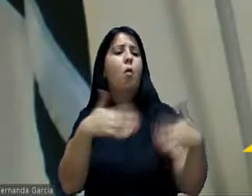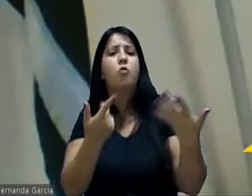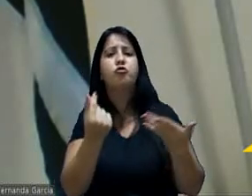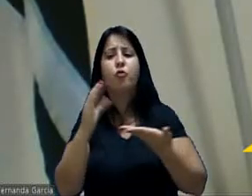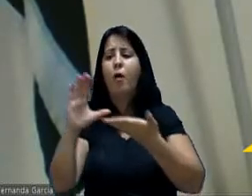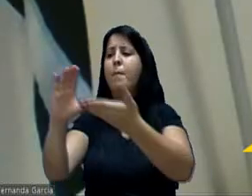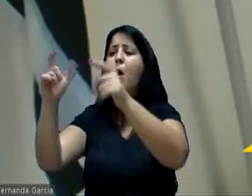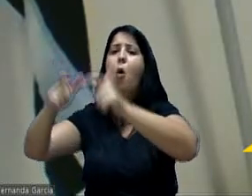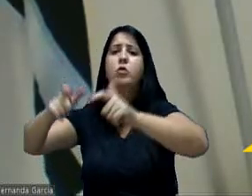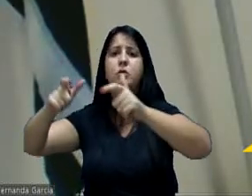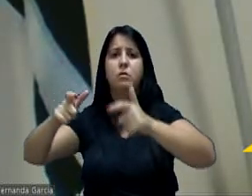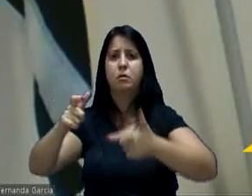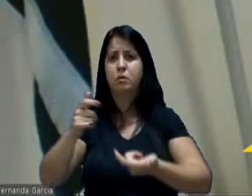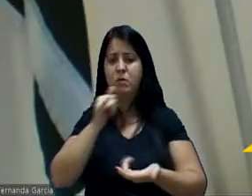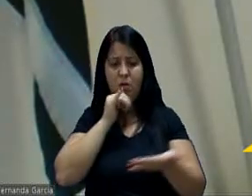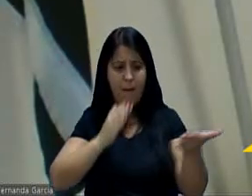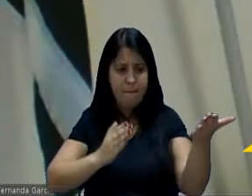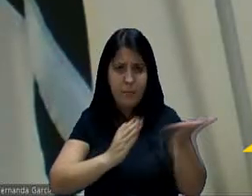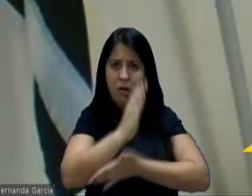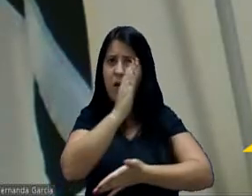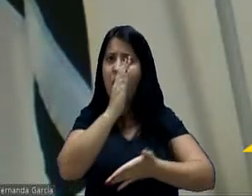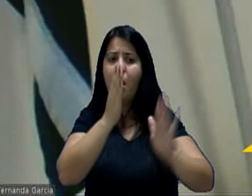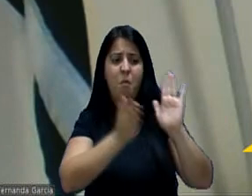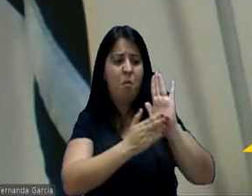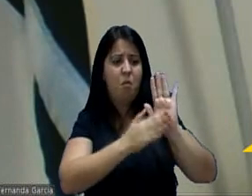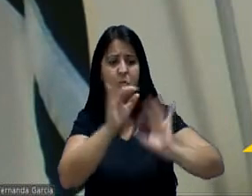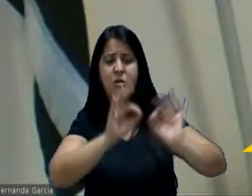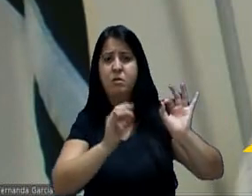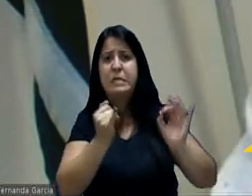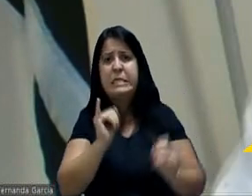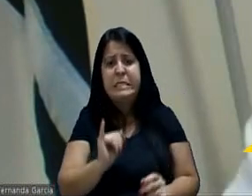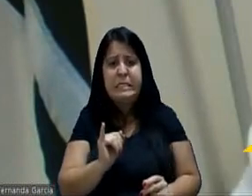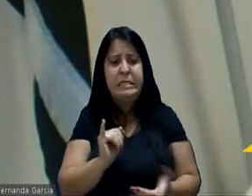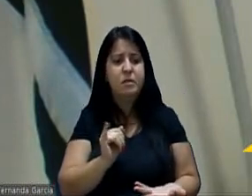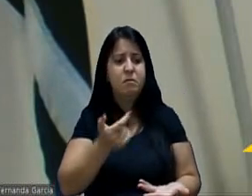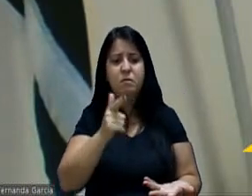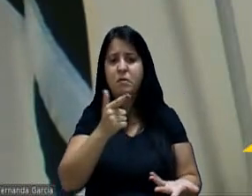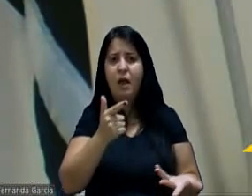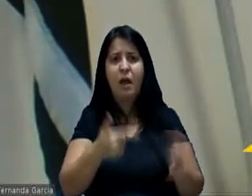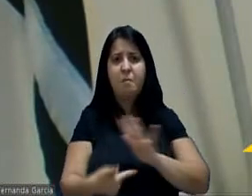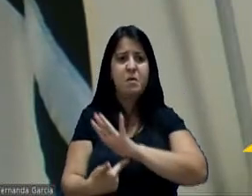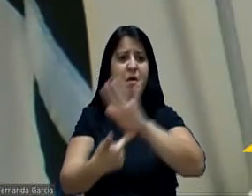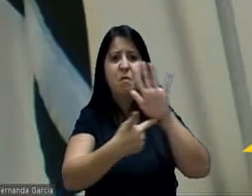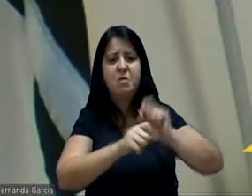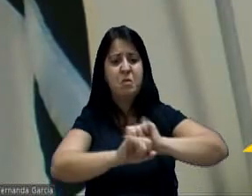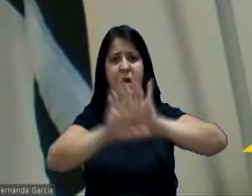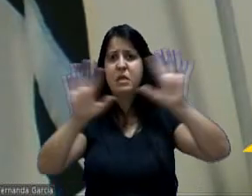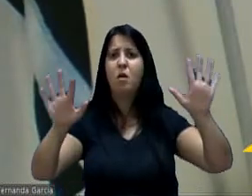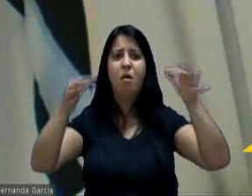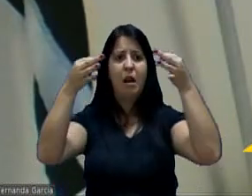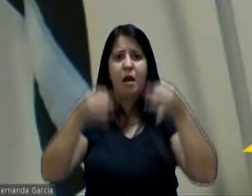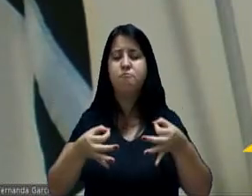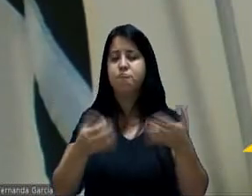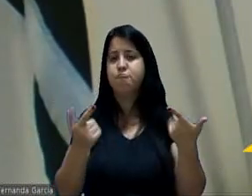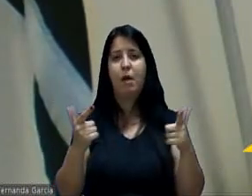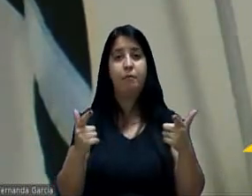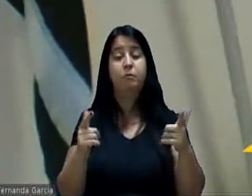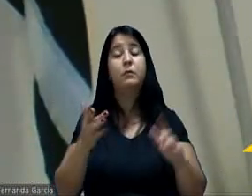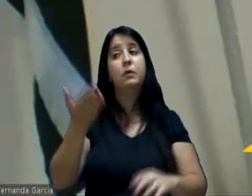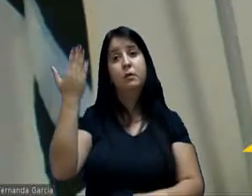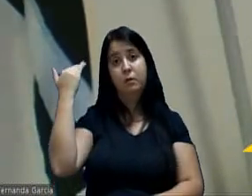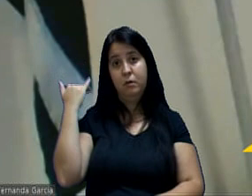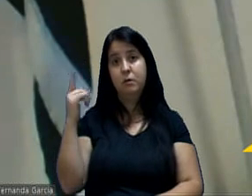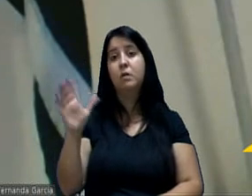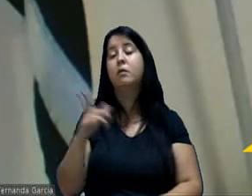podemos aprovar aqui um projeto na casa se não há uma destinação real para onde vai. Nós já tivemos isso